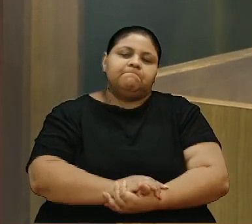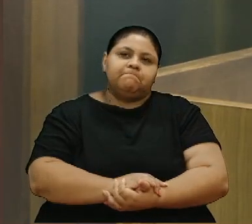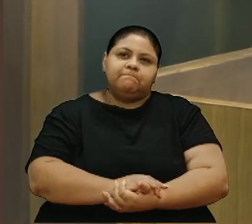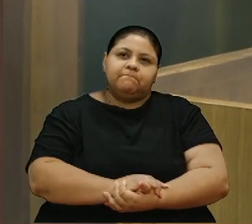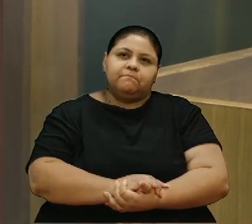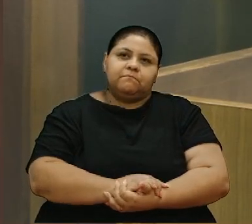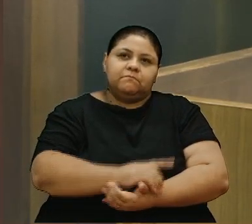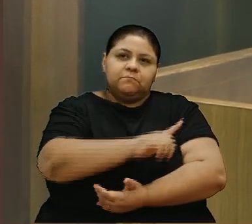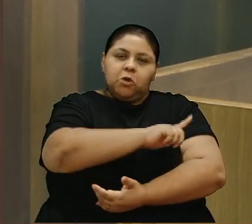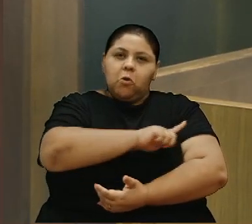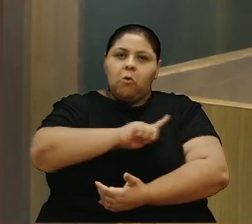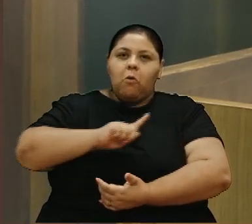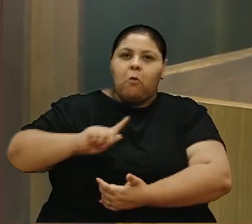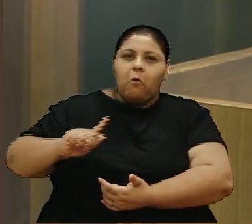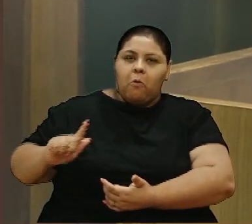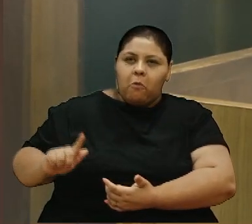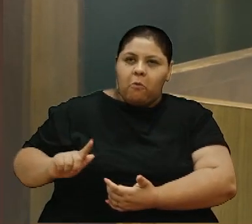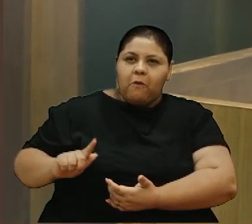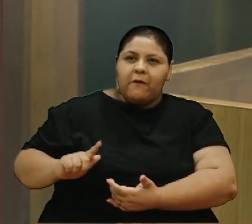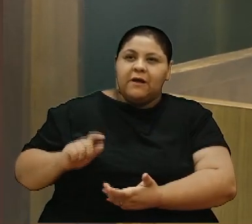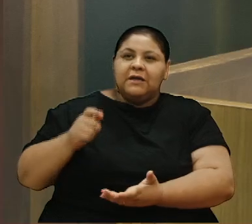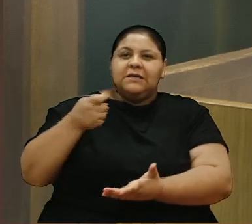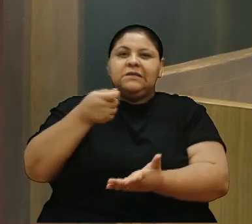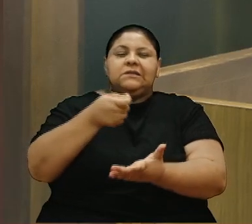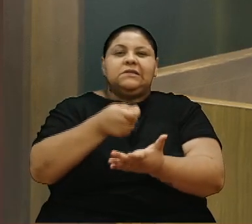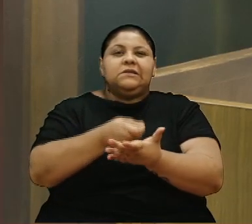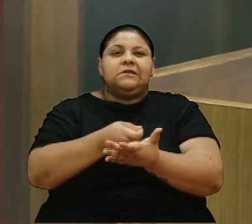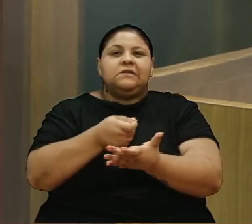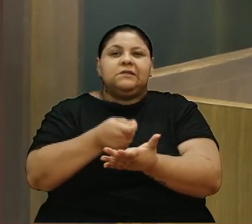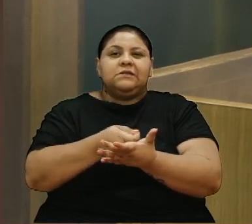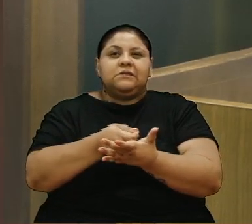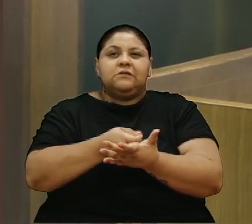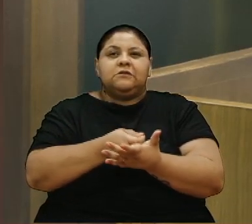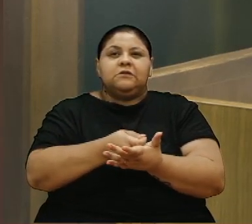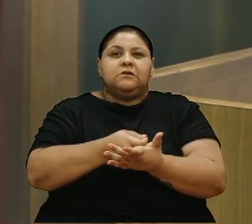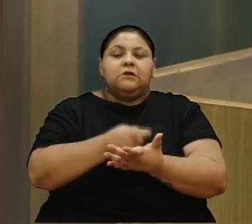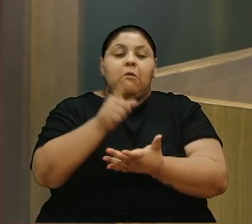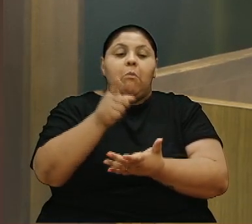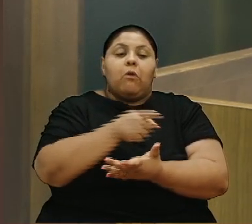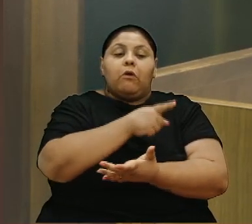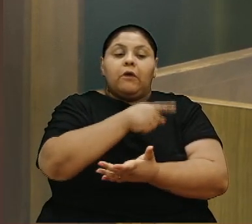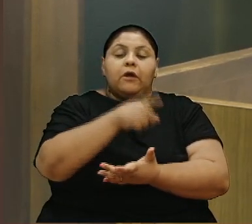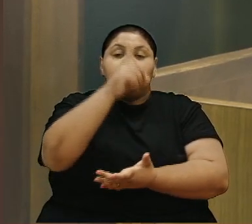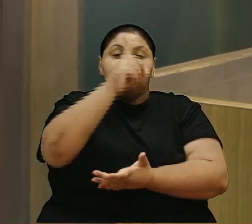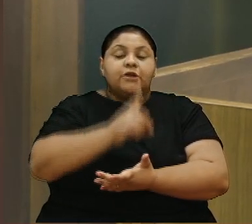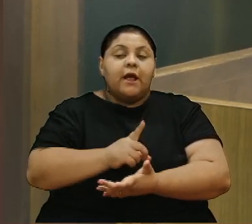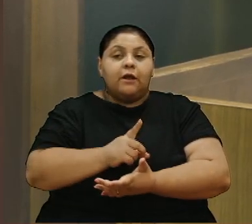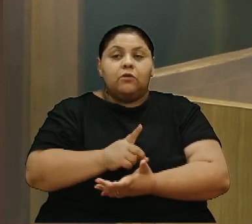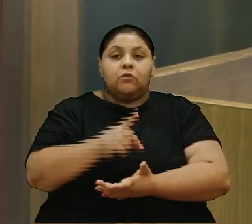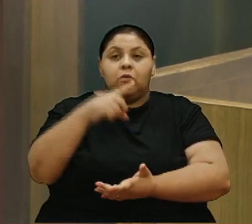o governo tentando cercear o direito dos pais e mães